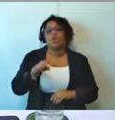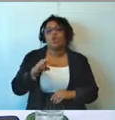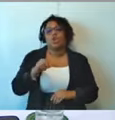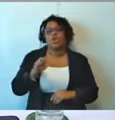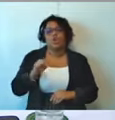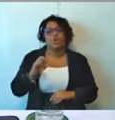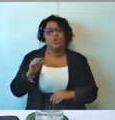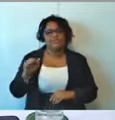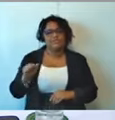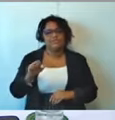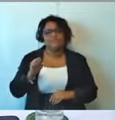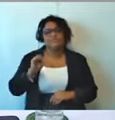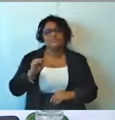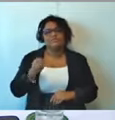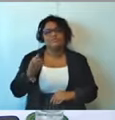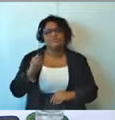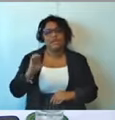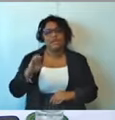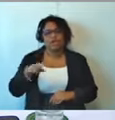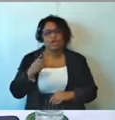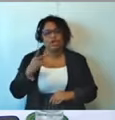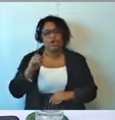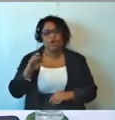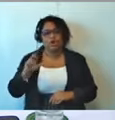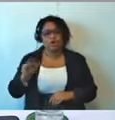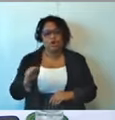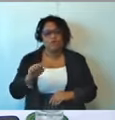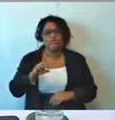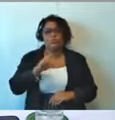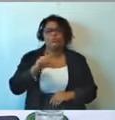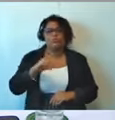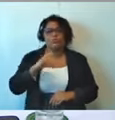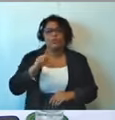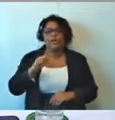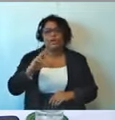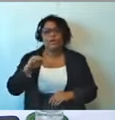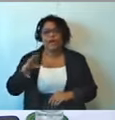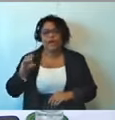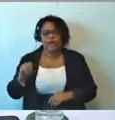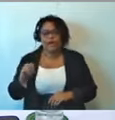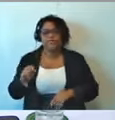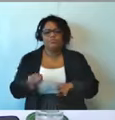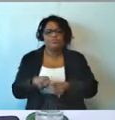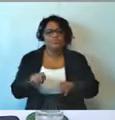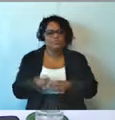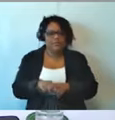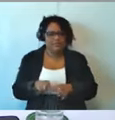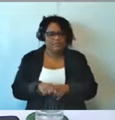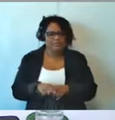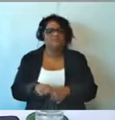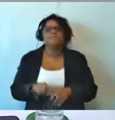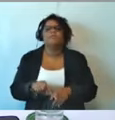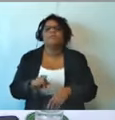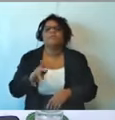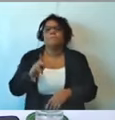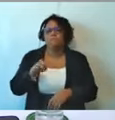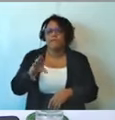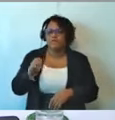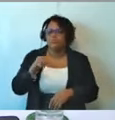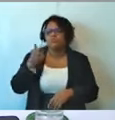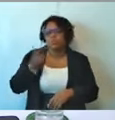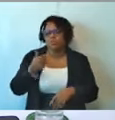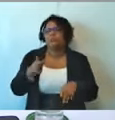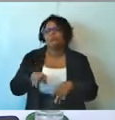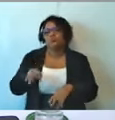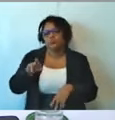Então, algumas ali, Pedro II, acaba que alguns motociclistas já utilizam ela de forma errada, mas eu acho que pode ser uma solução